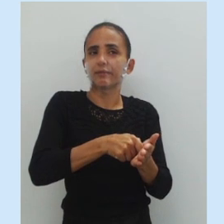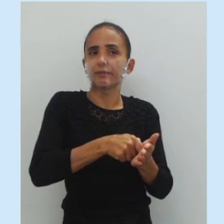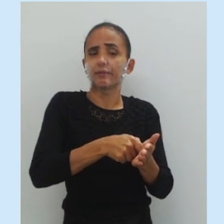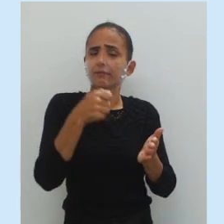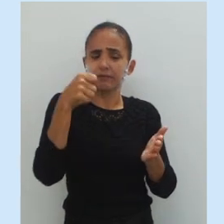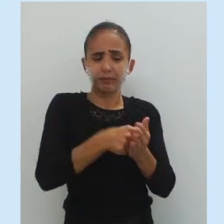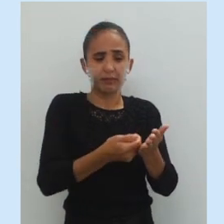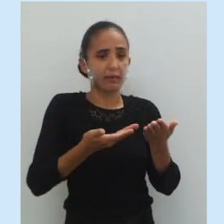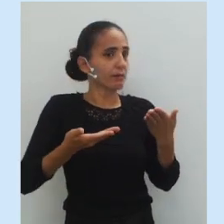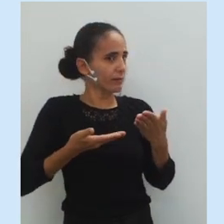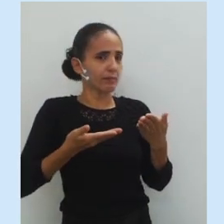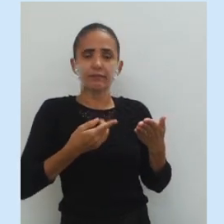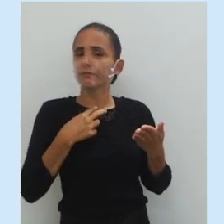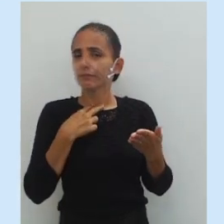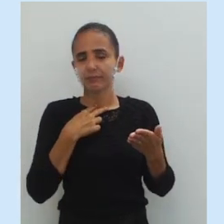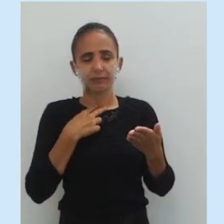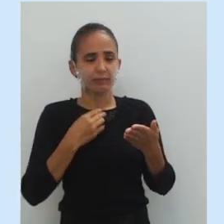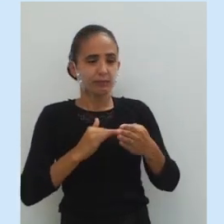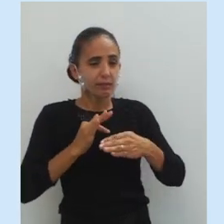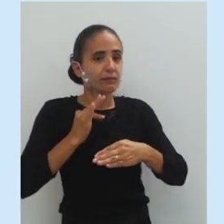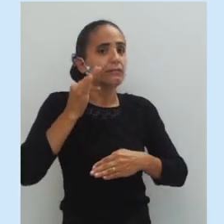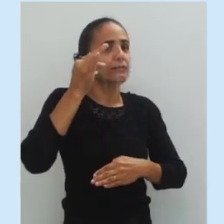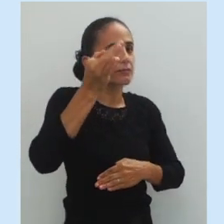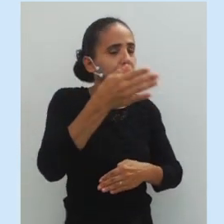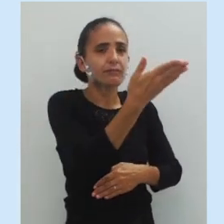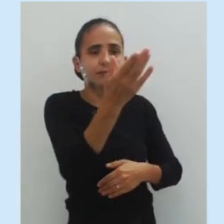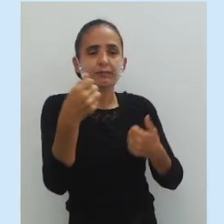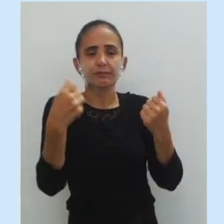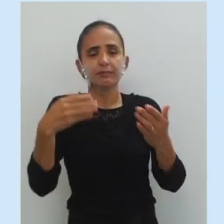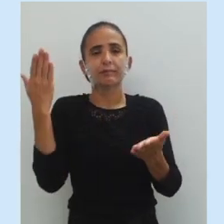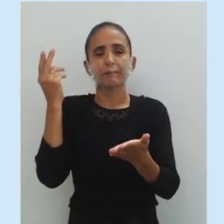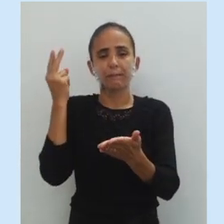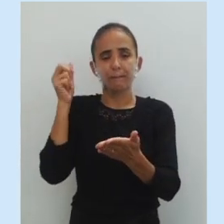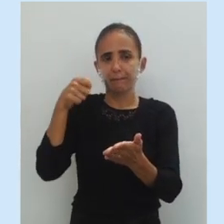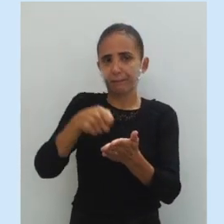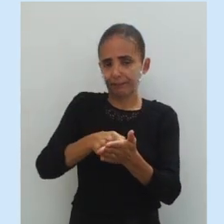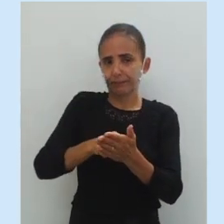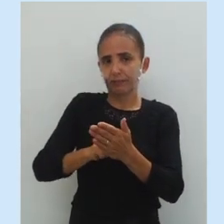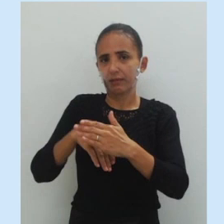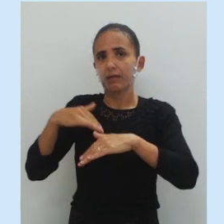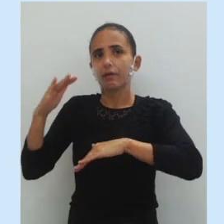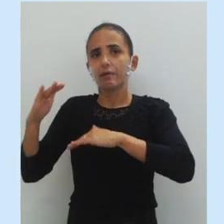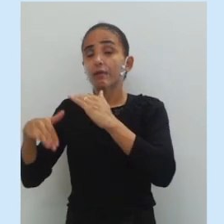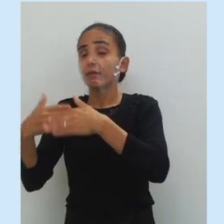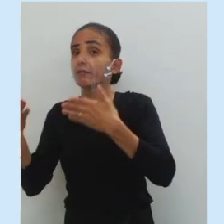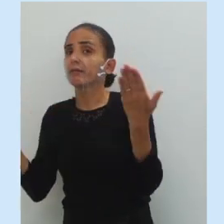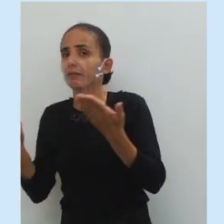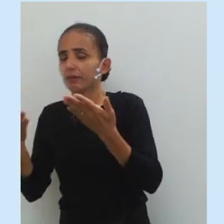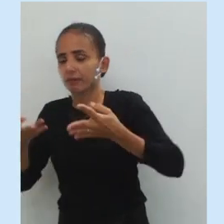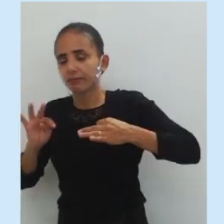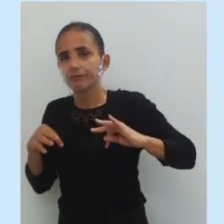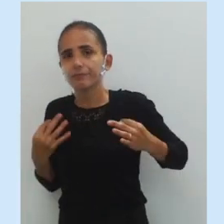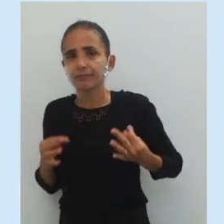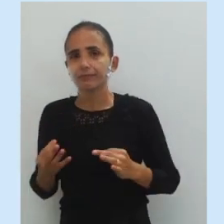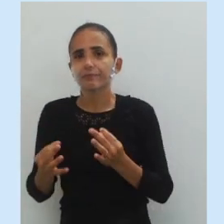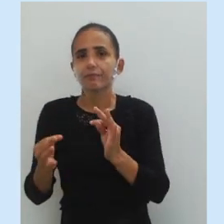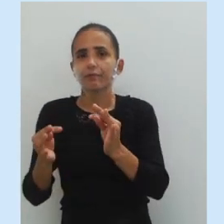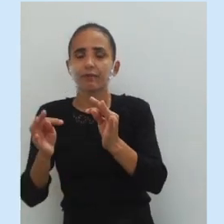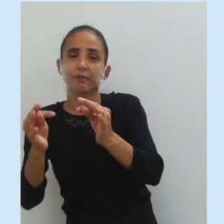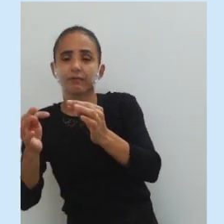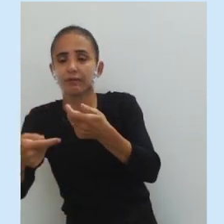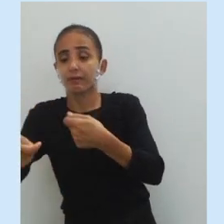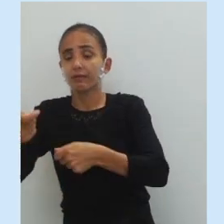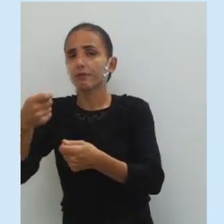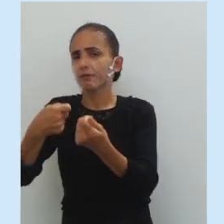pode pagar. Outra difusão da tecnologia é o clima favorável, ou seja,